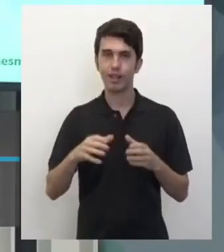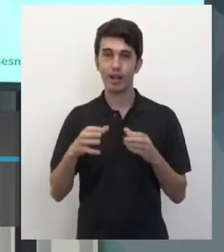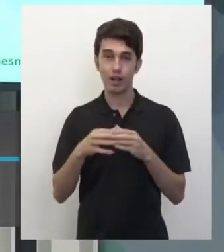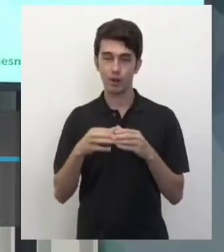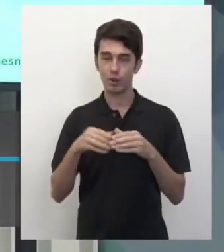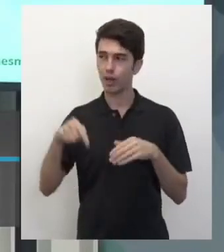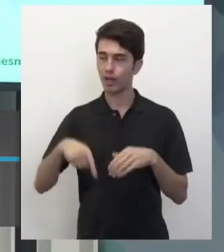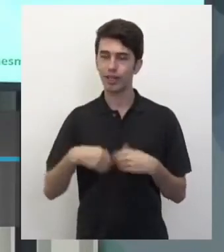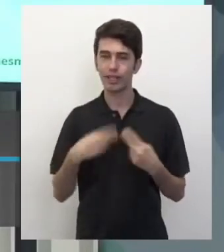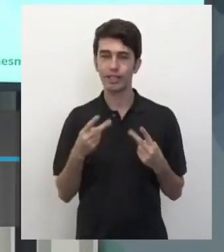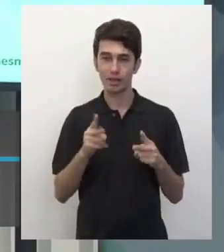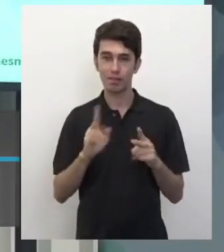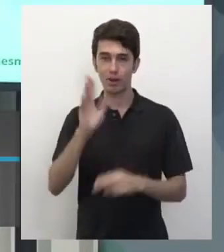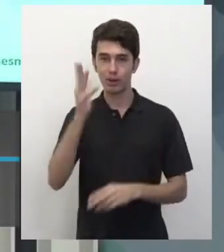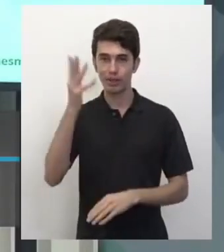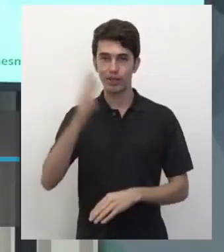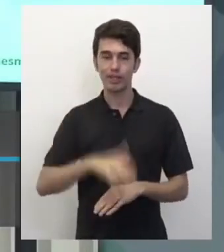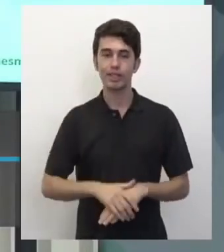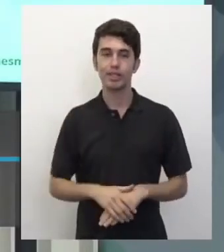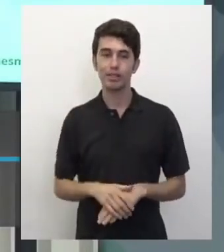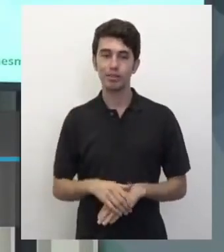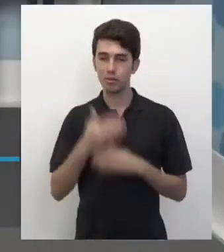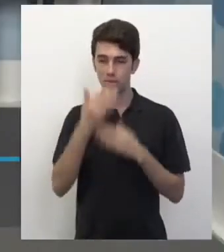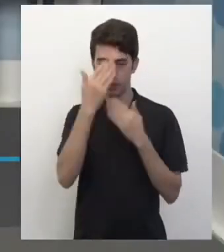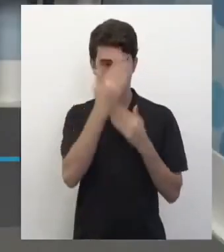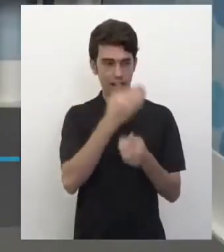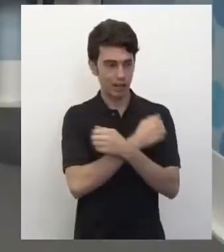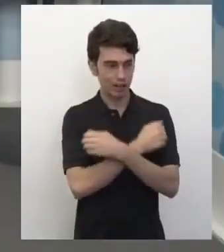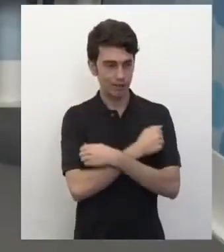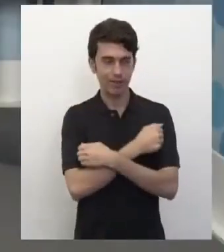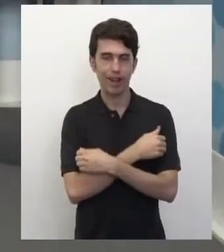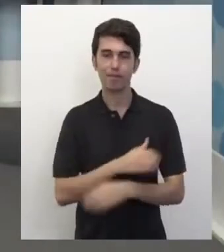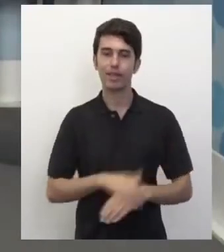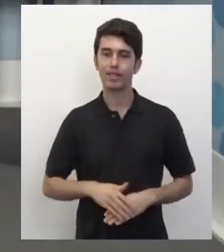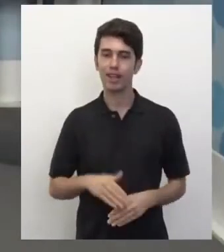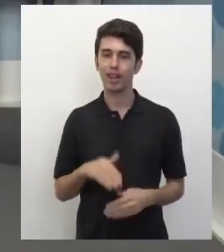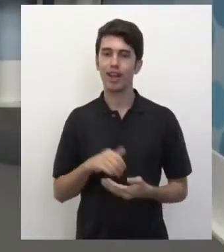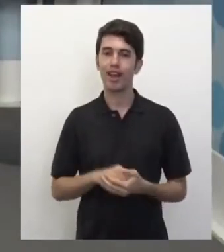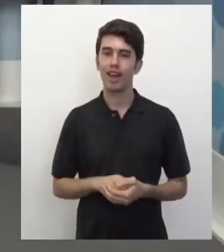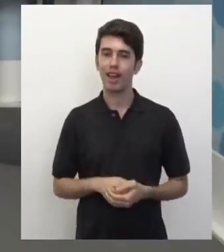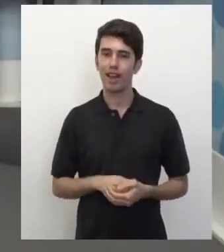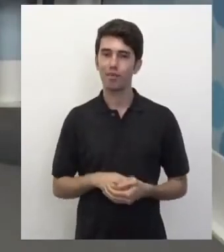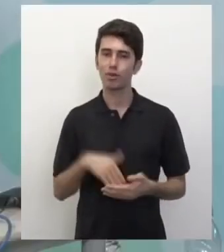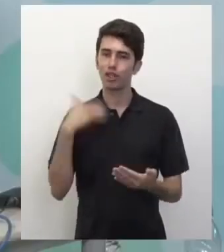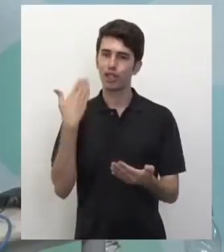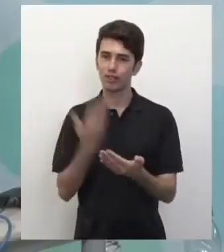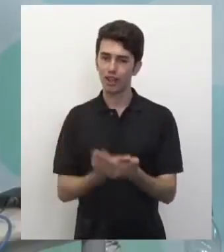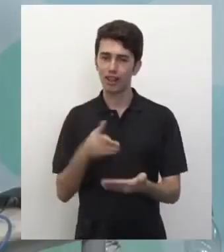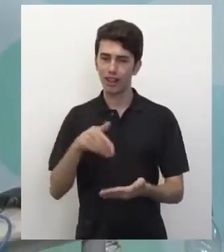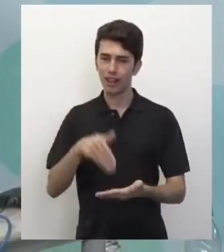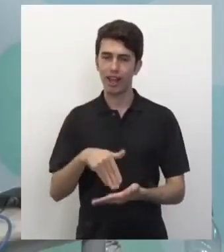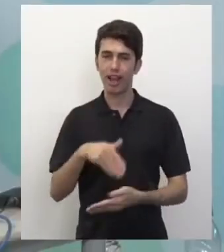faz que essa aula sempre aconteça. Tony, abraço, até a próxima. Um abraço para você, Osmar. Eu podia ficar até as 4 horas da tarde,